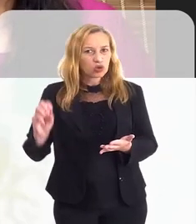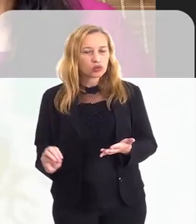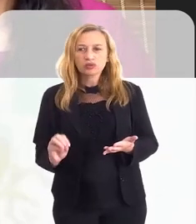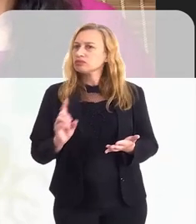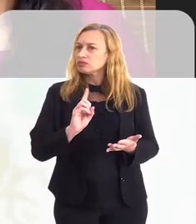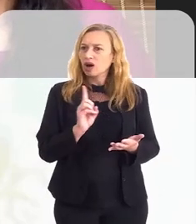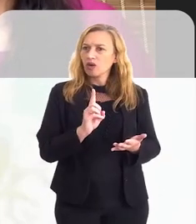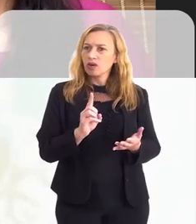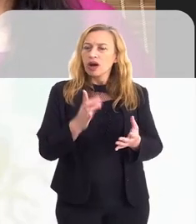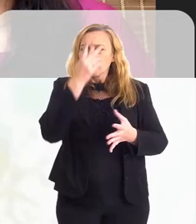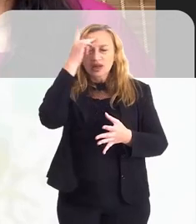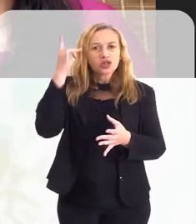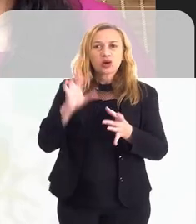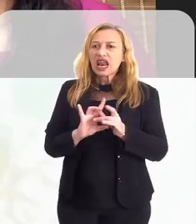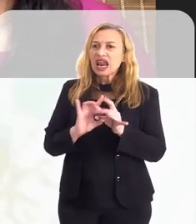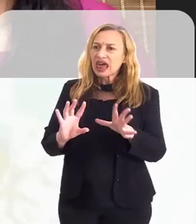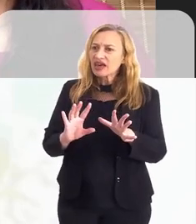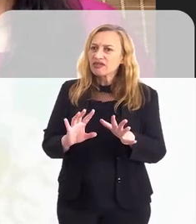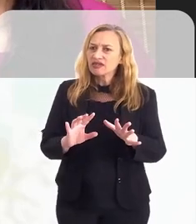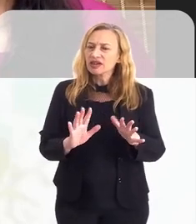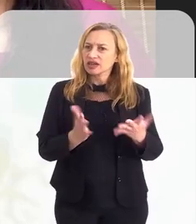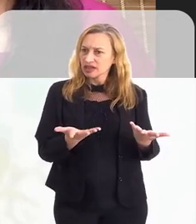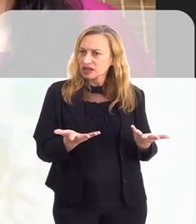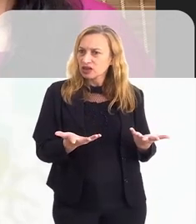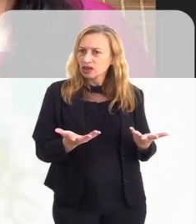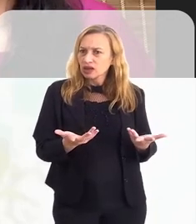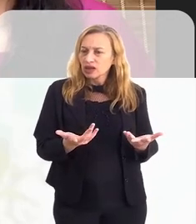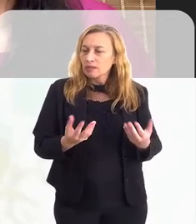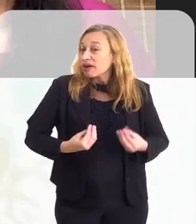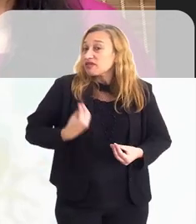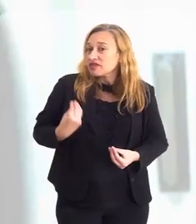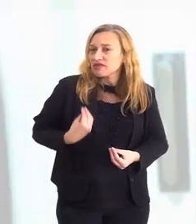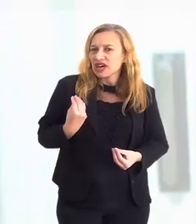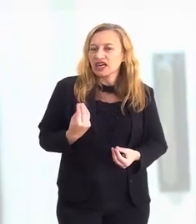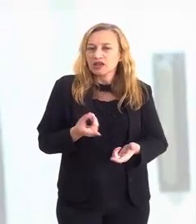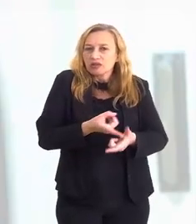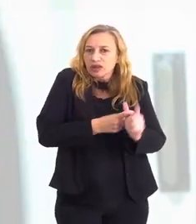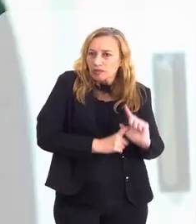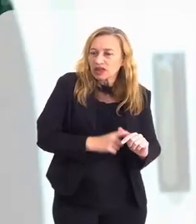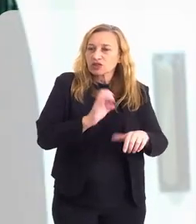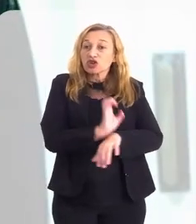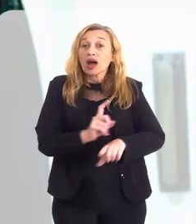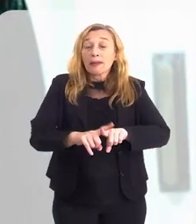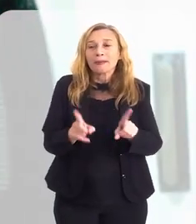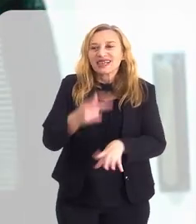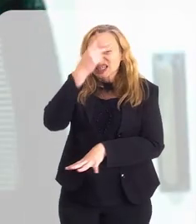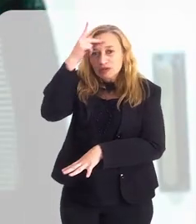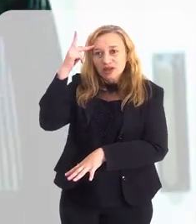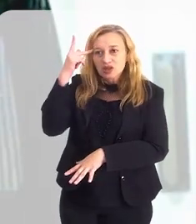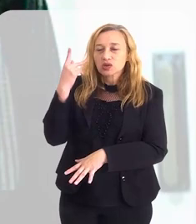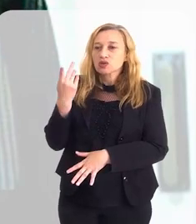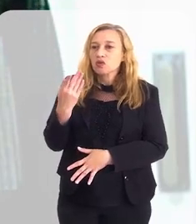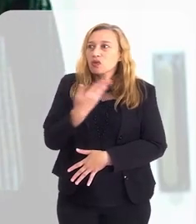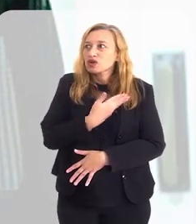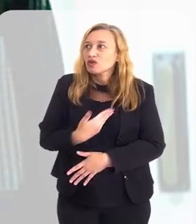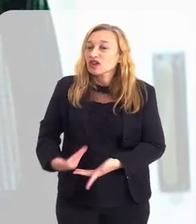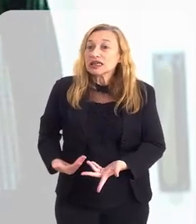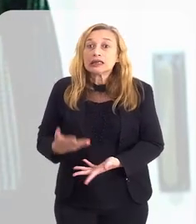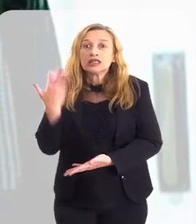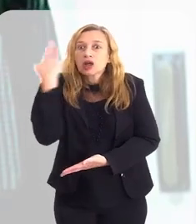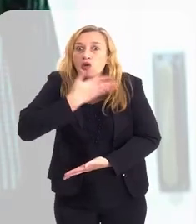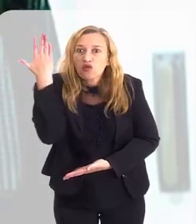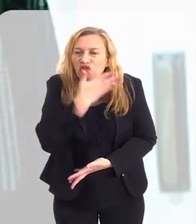e autonomamente conseguem se manter. Então, ou seja, é um investimento de fato. Mas as pessoas, de maneira geral, os governantes, né,